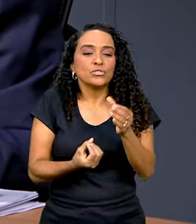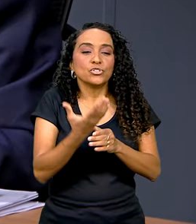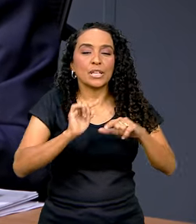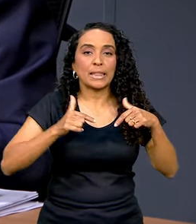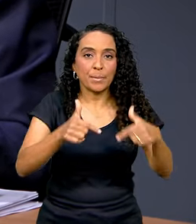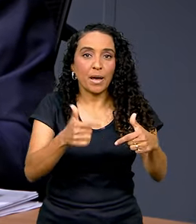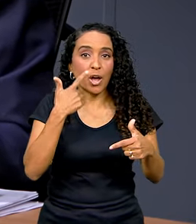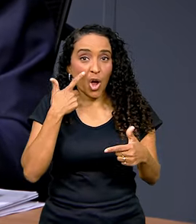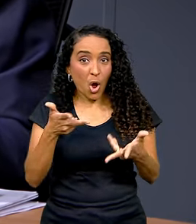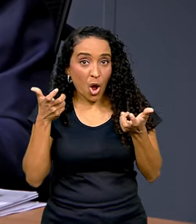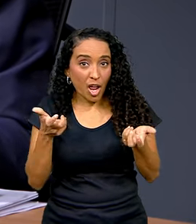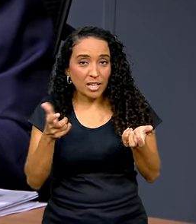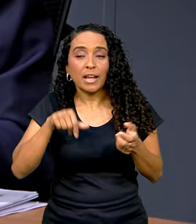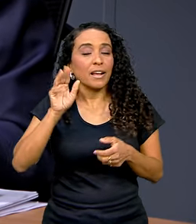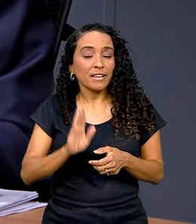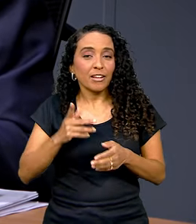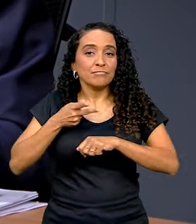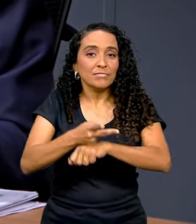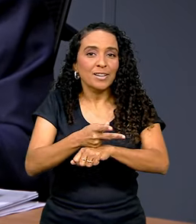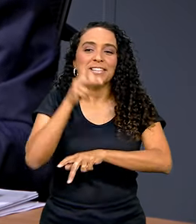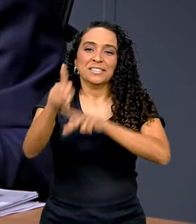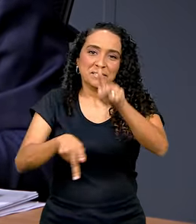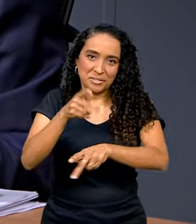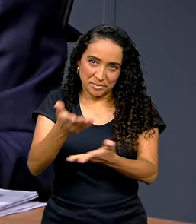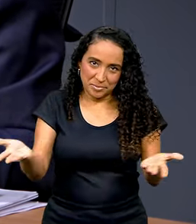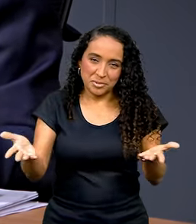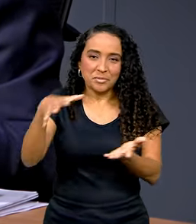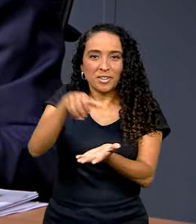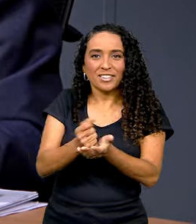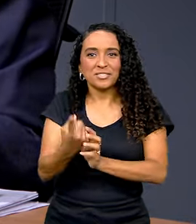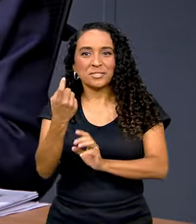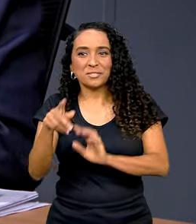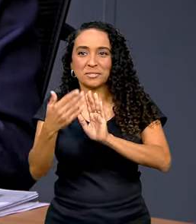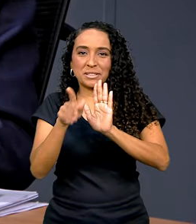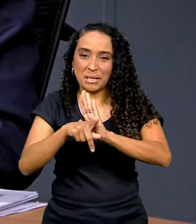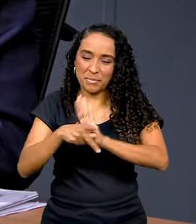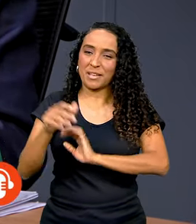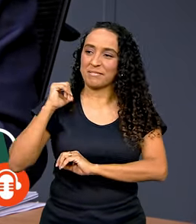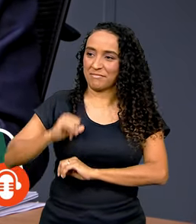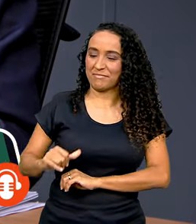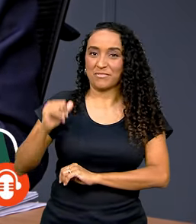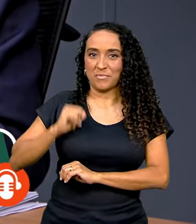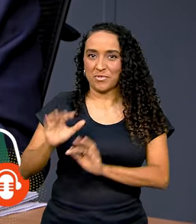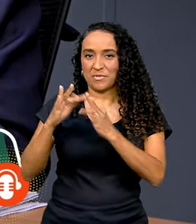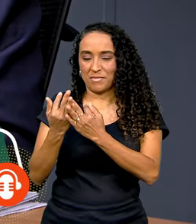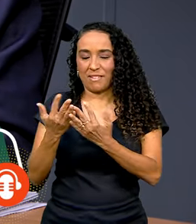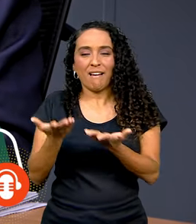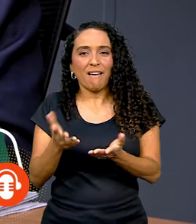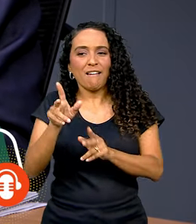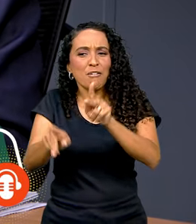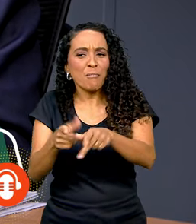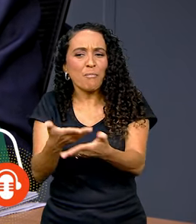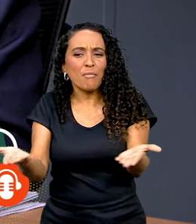gera o emprego Olha só quem tá indo atrás o público do cadastro único do bolsa família e é um